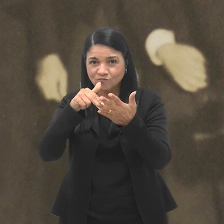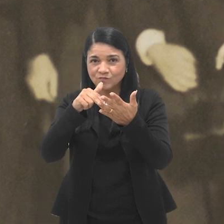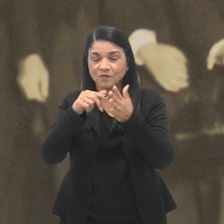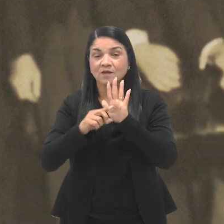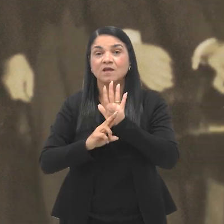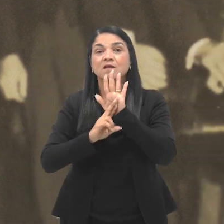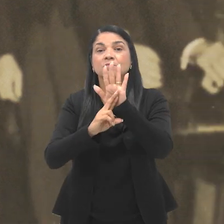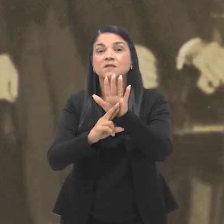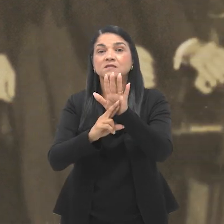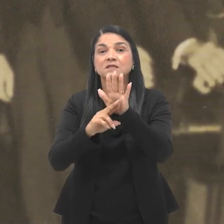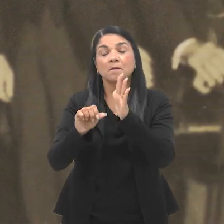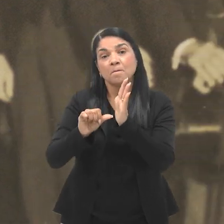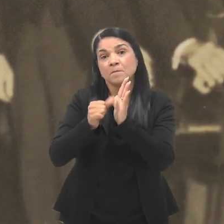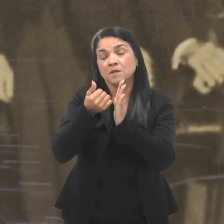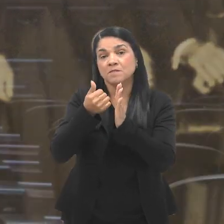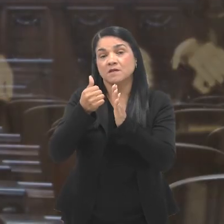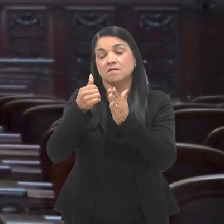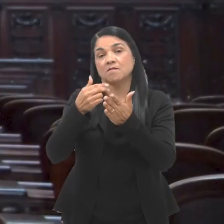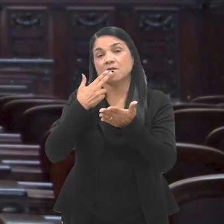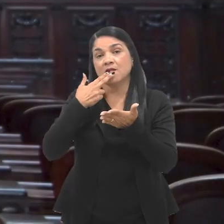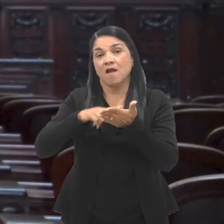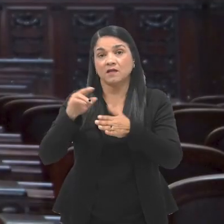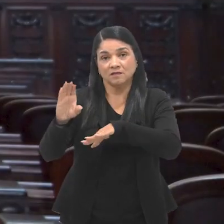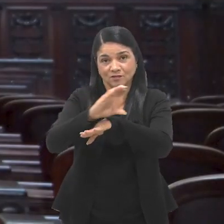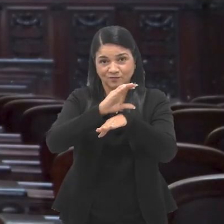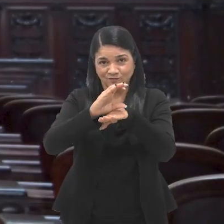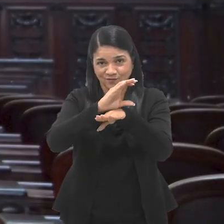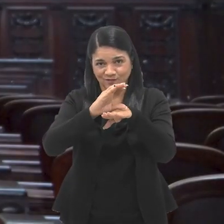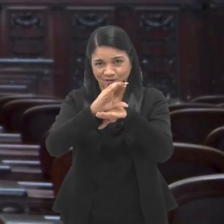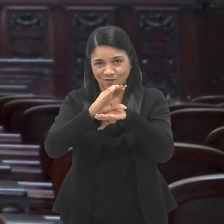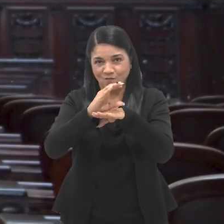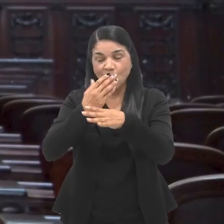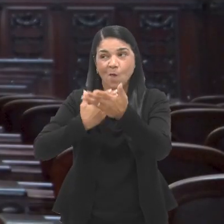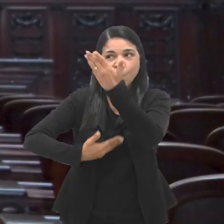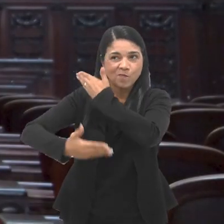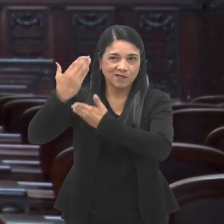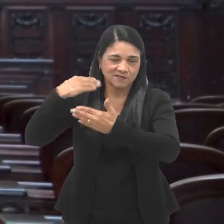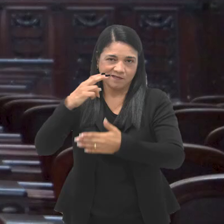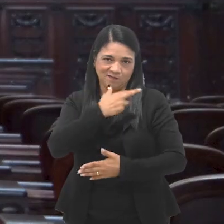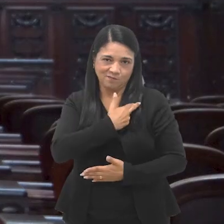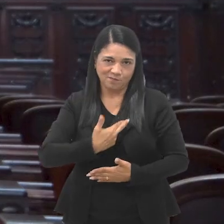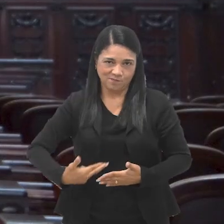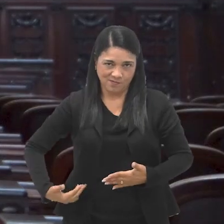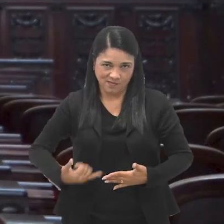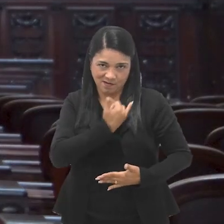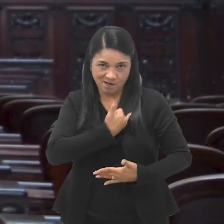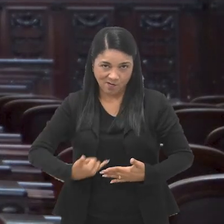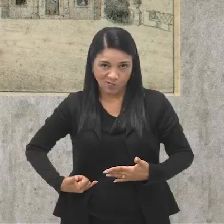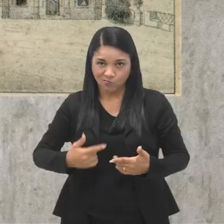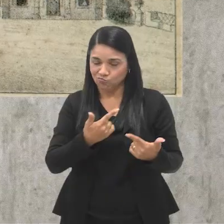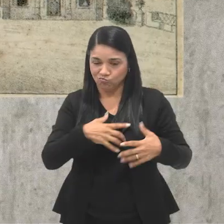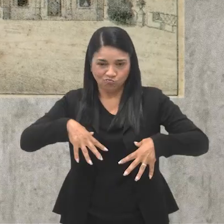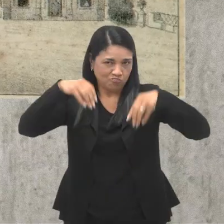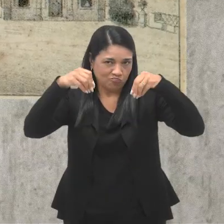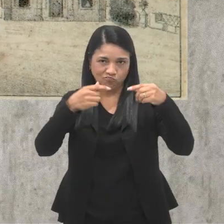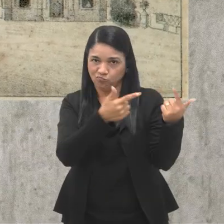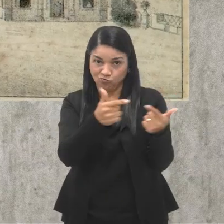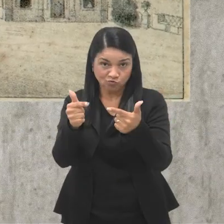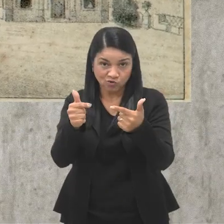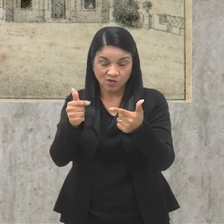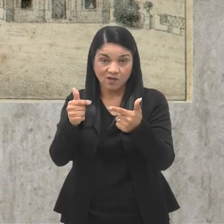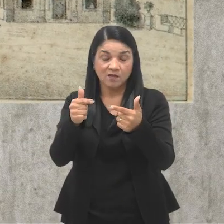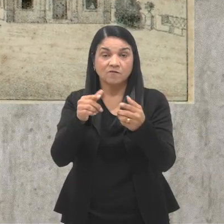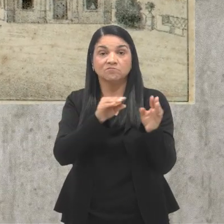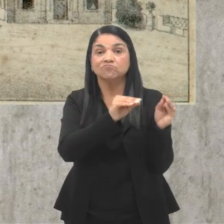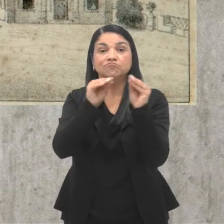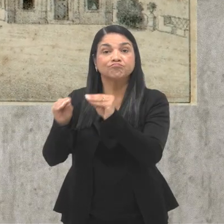A pintura representa a assinatura da primeira Carta Magna da República, em oposição ao passado imperial. Não foi aqui, porque o palácio não